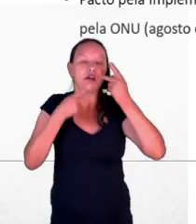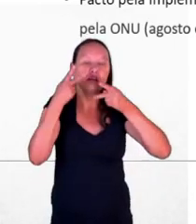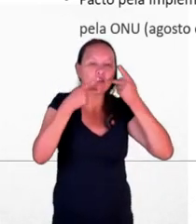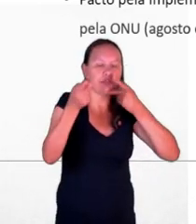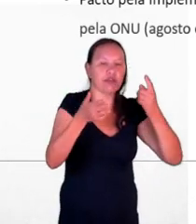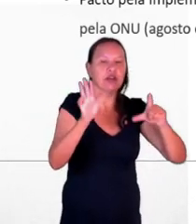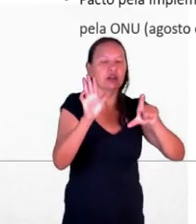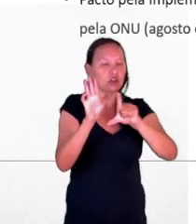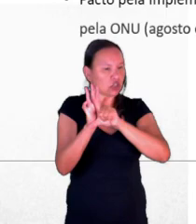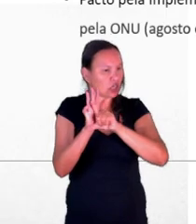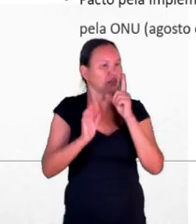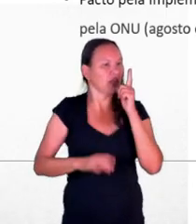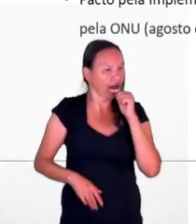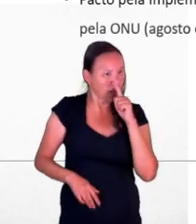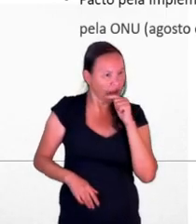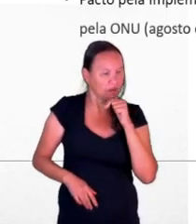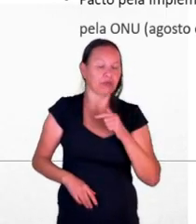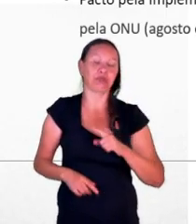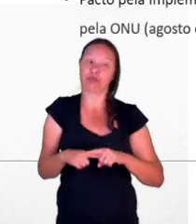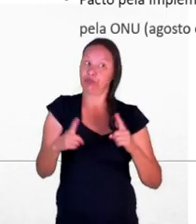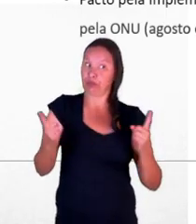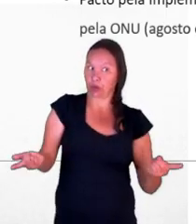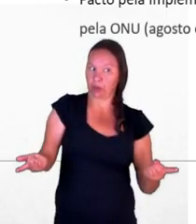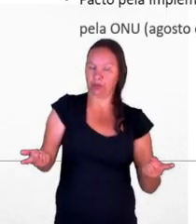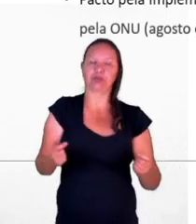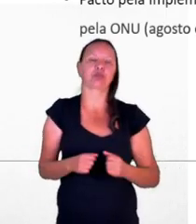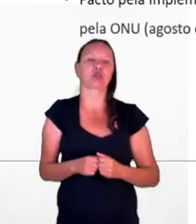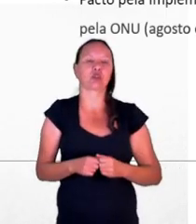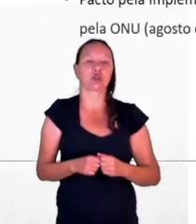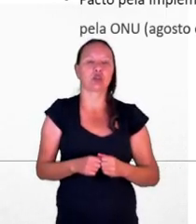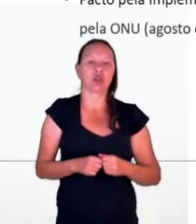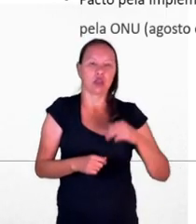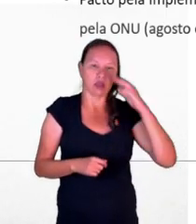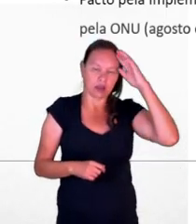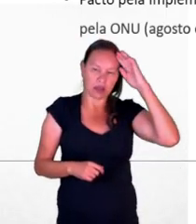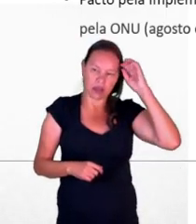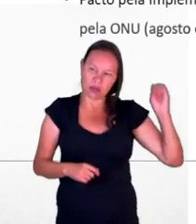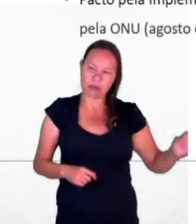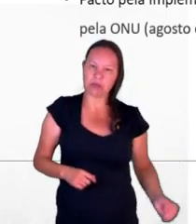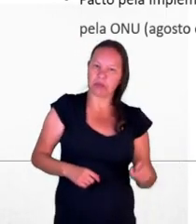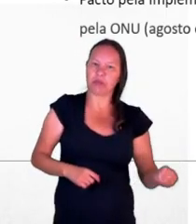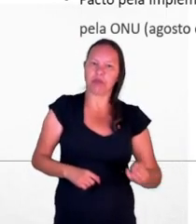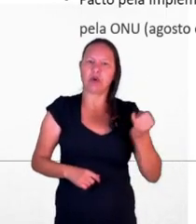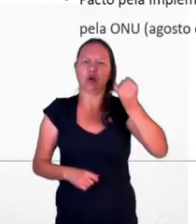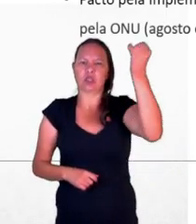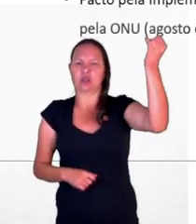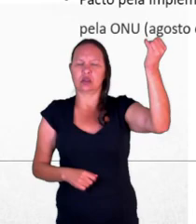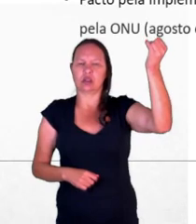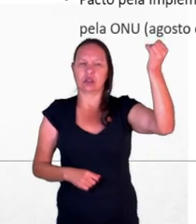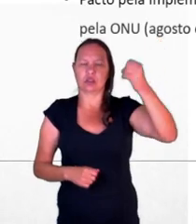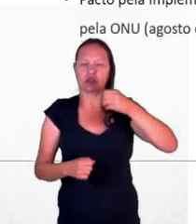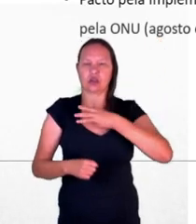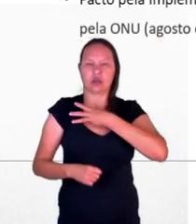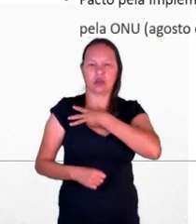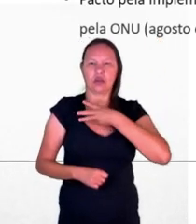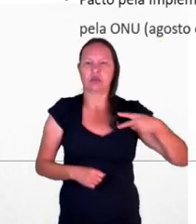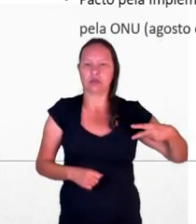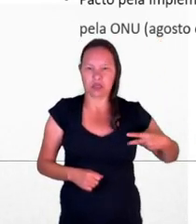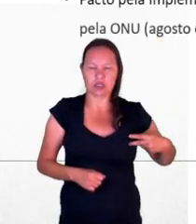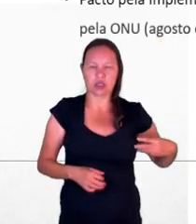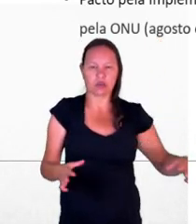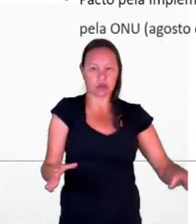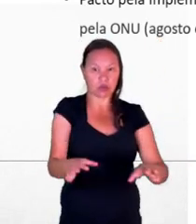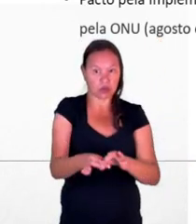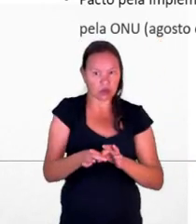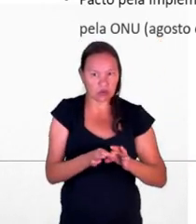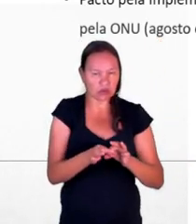direito à água então há um compromisso firmado pelo Ministério Público H um pacto